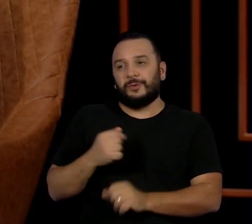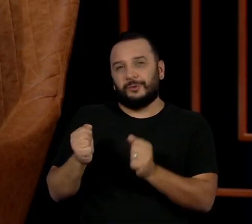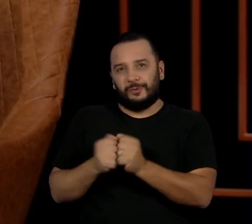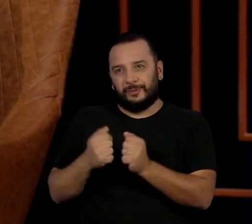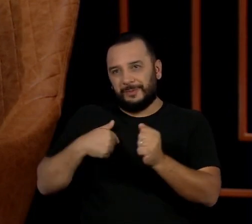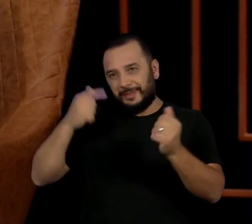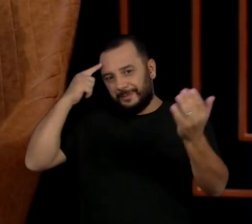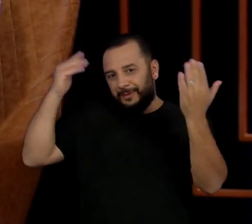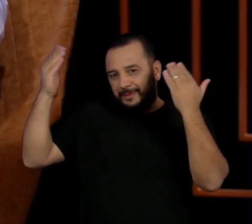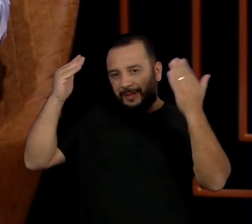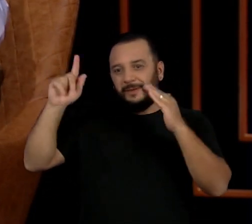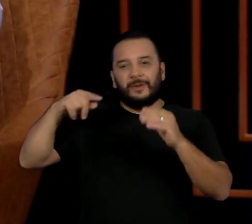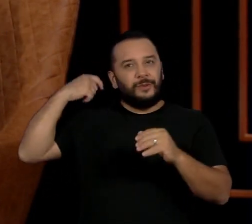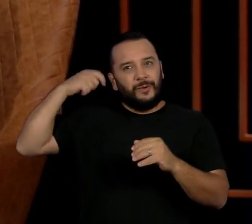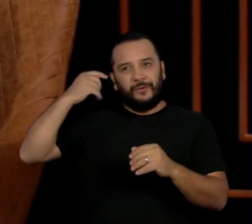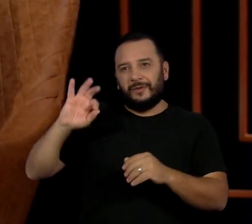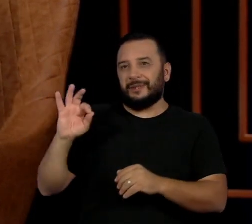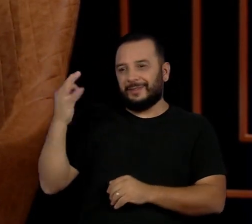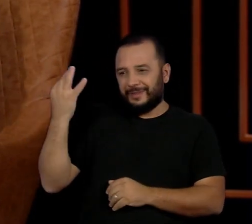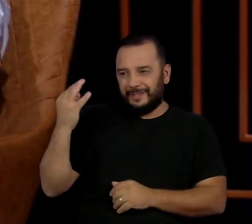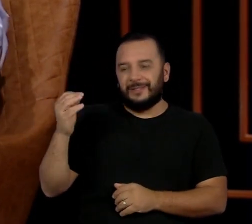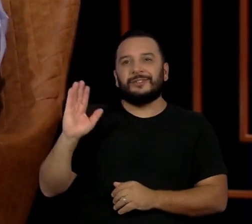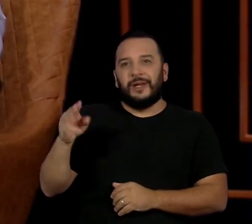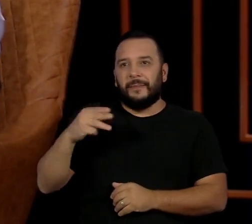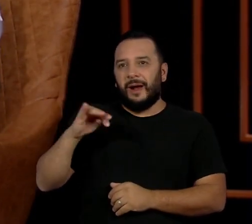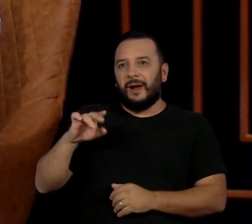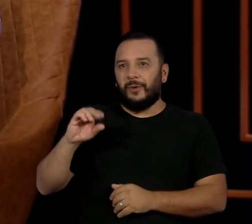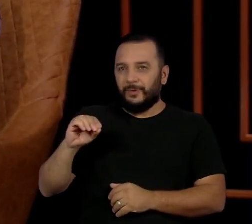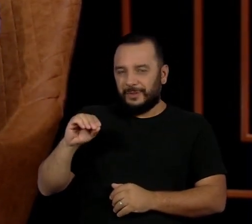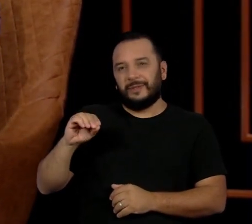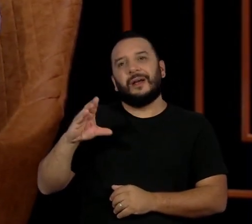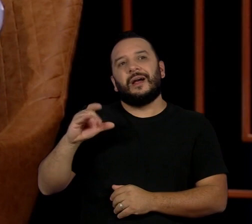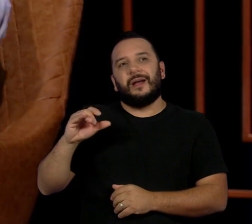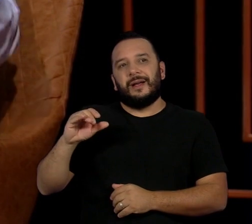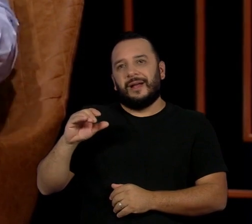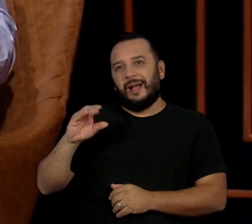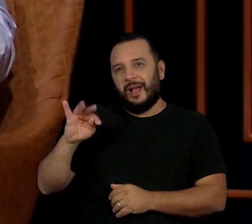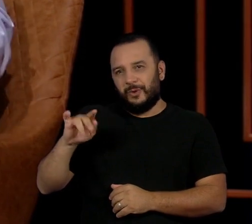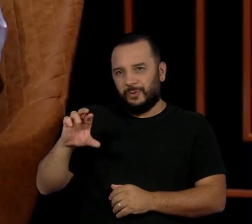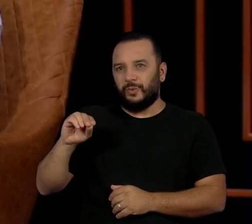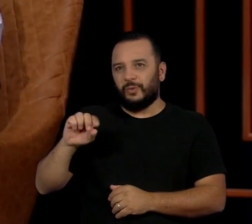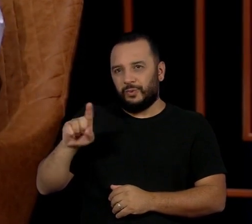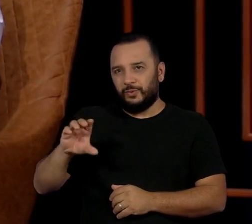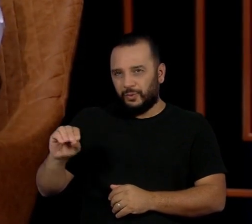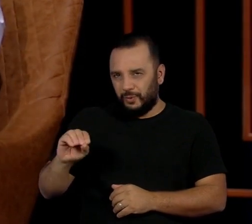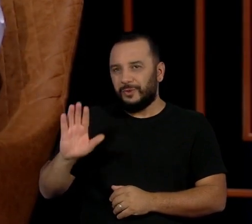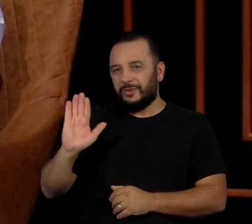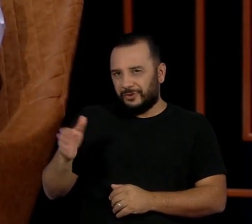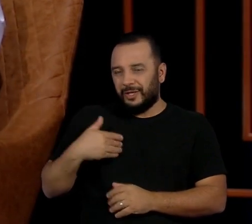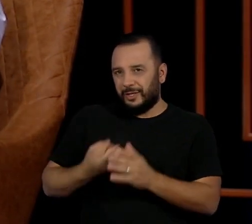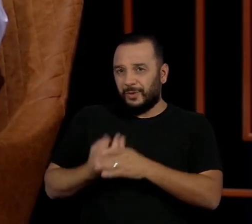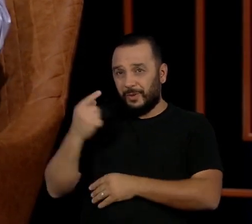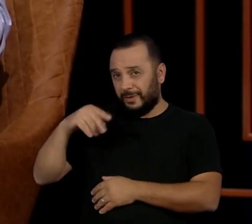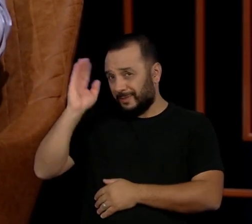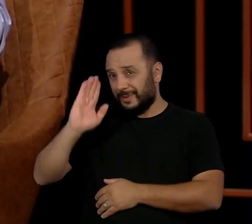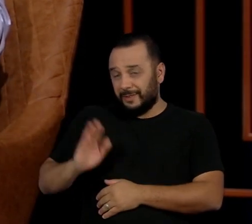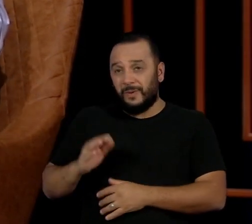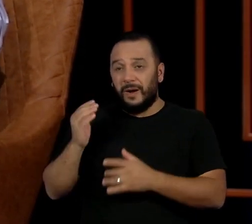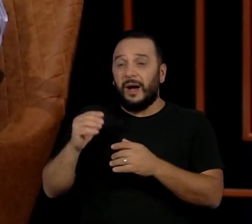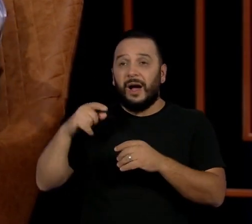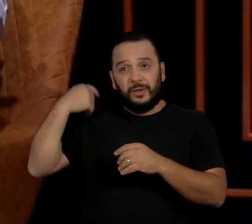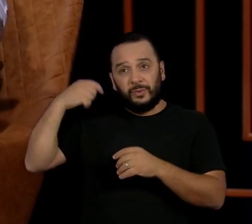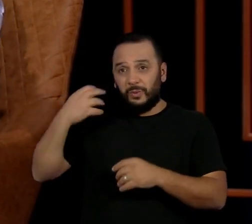é um autor francês que já foi montado pelo Marcos Caruso aqui no Brasil, um autor contemporâneo, e